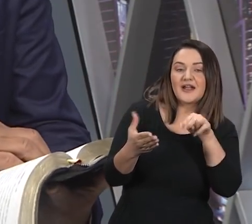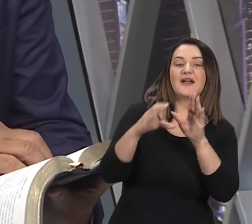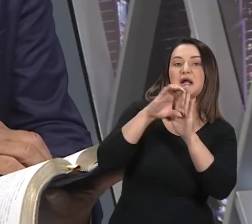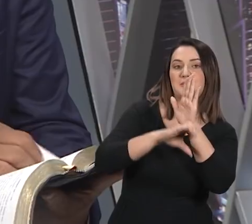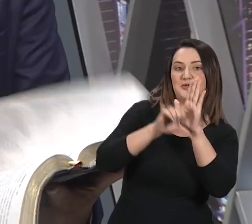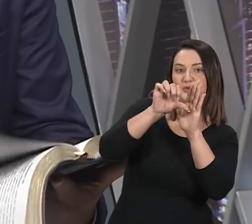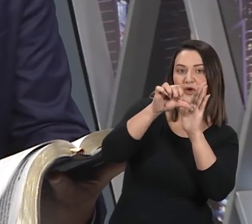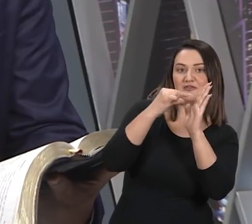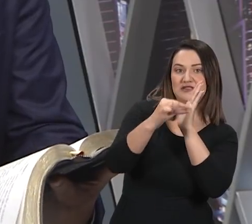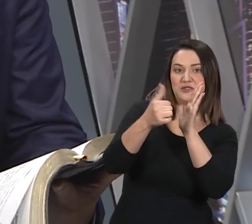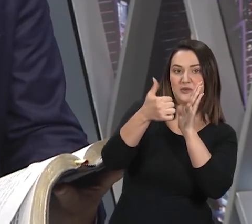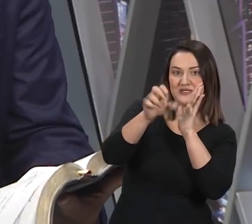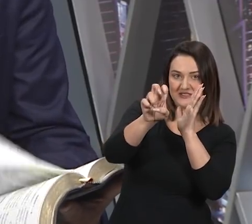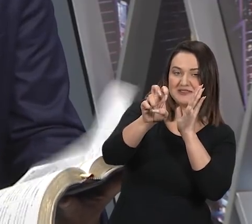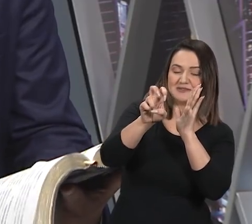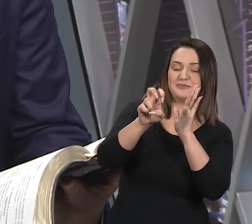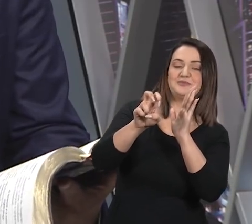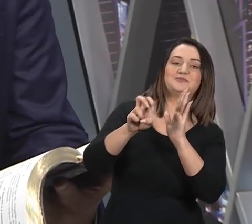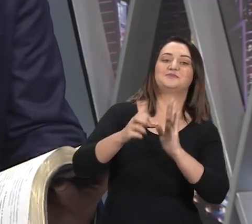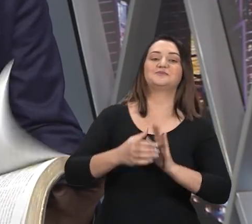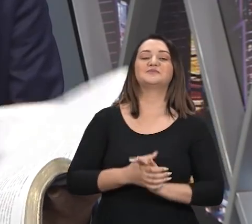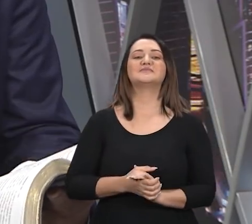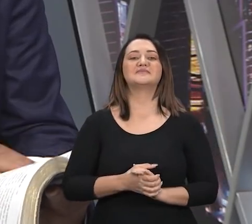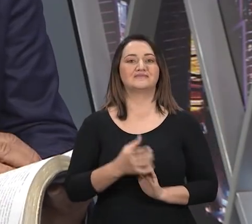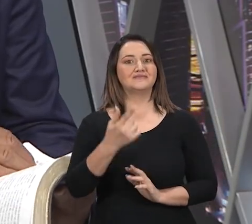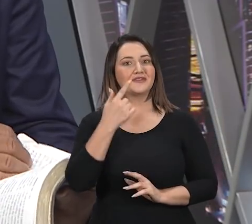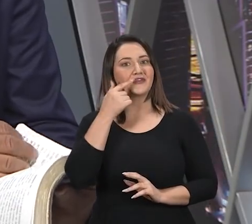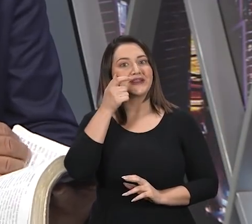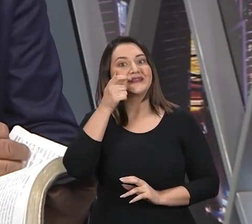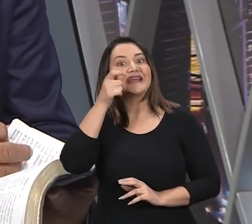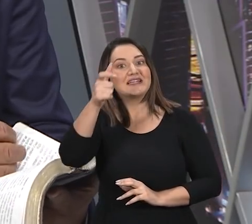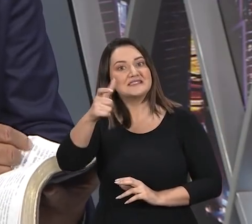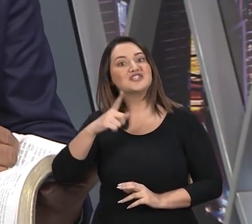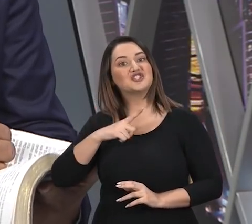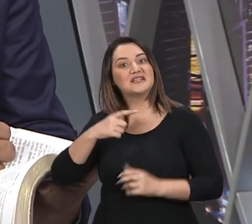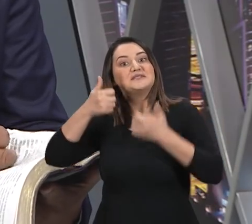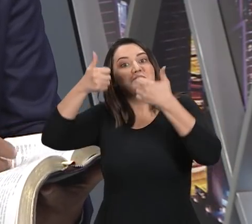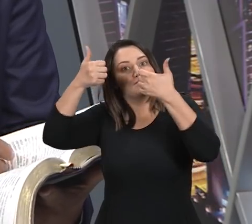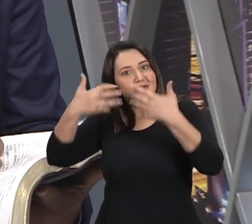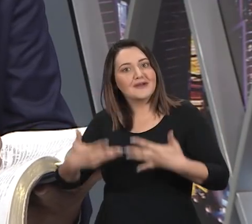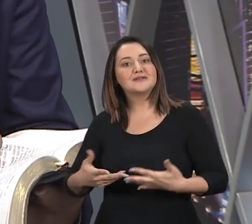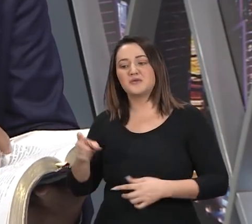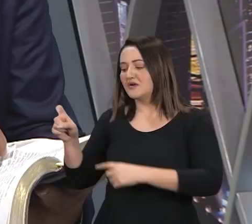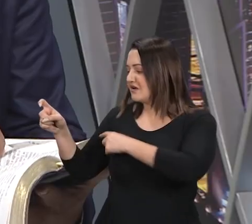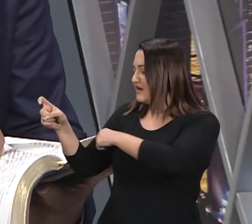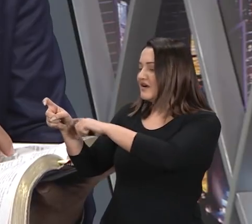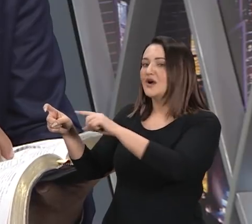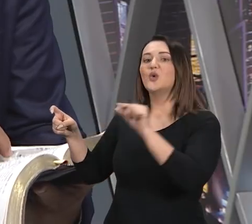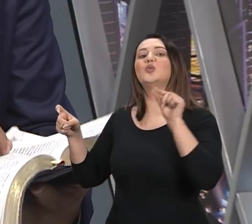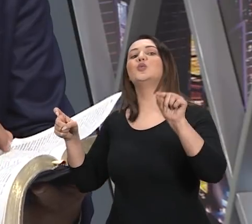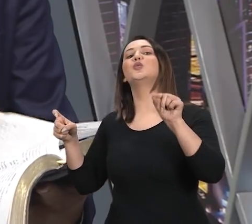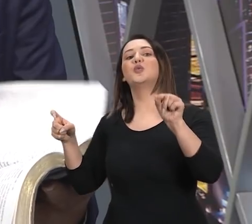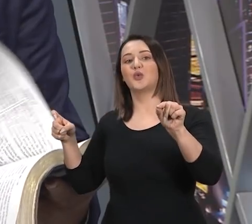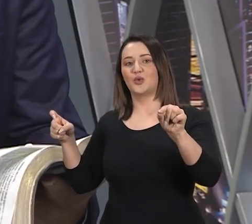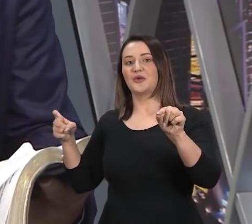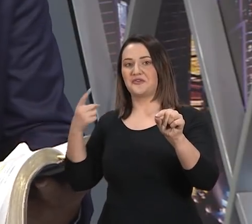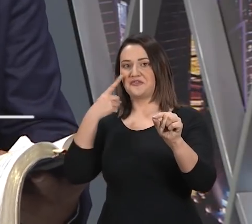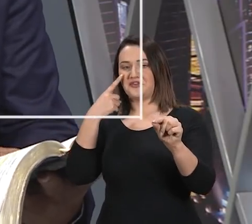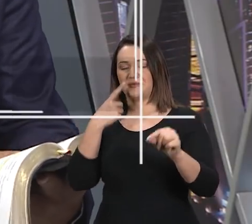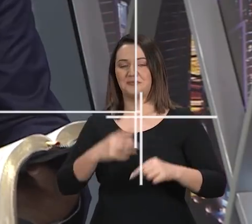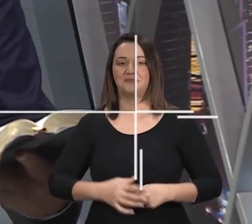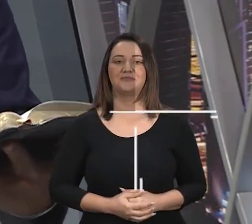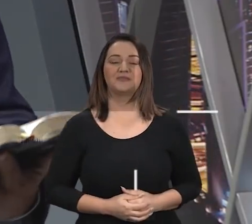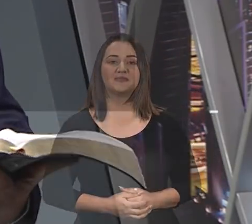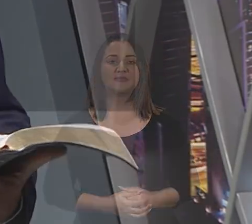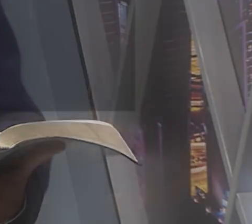Isaías, capítulo 9, verso 15. Olha que interessantíssimo isso daqui. 9, está